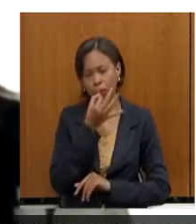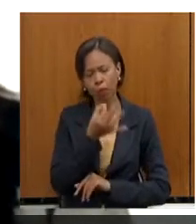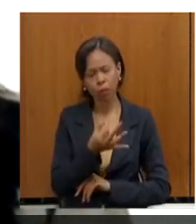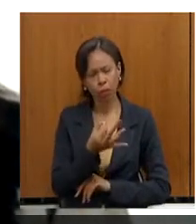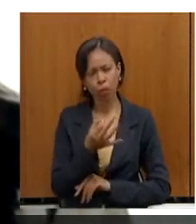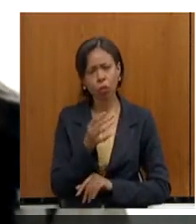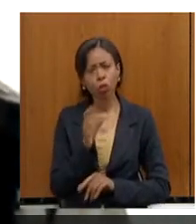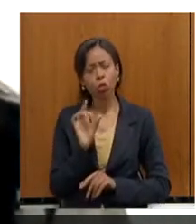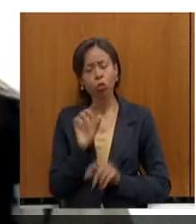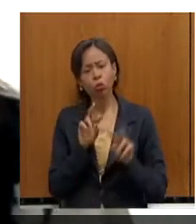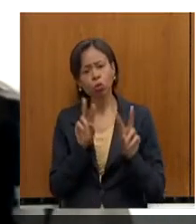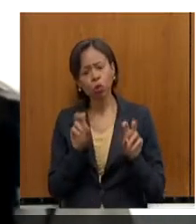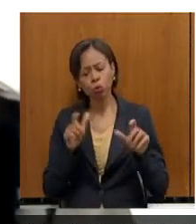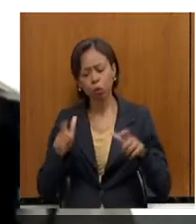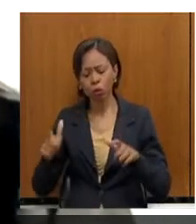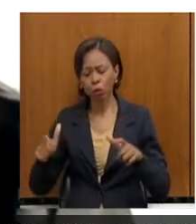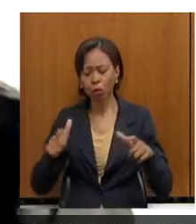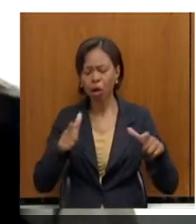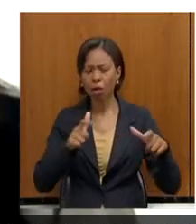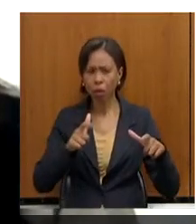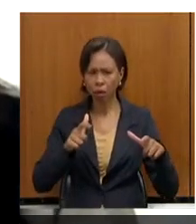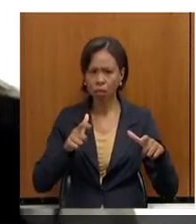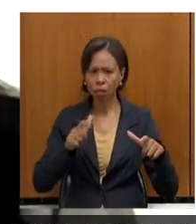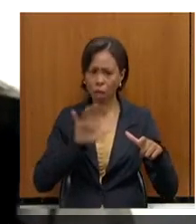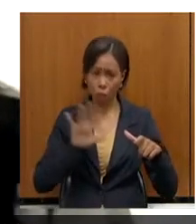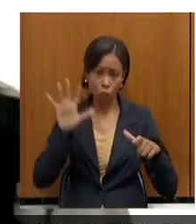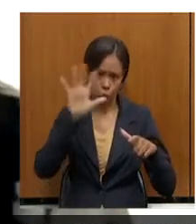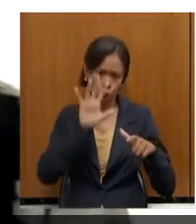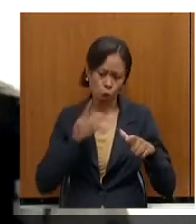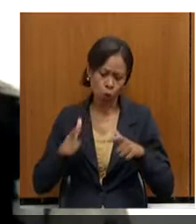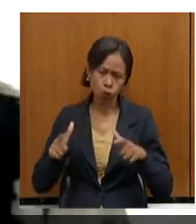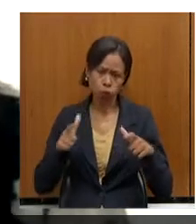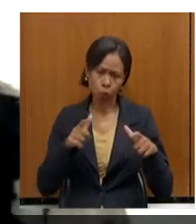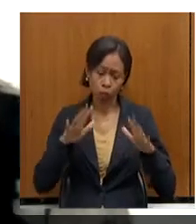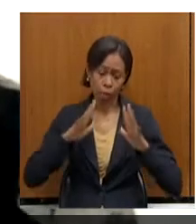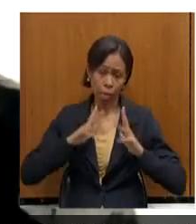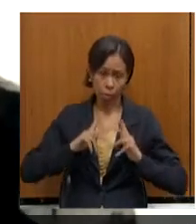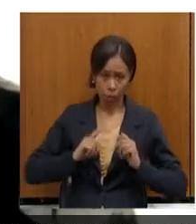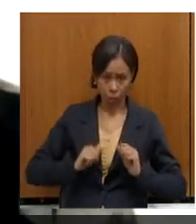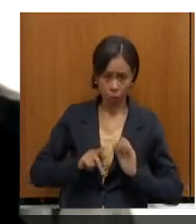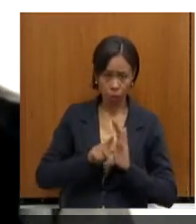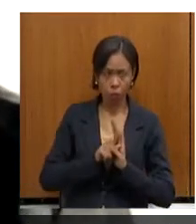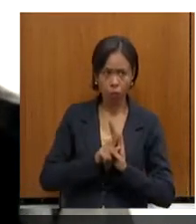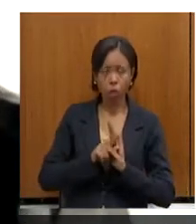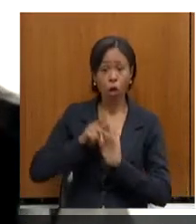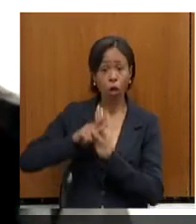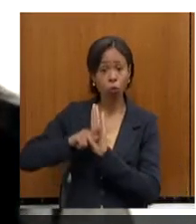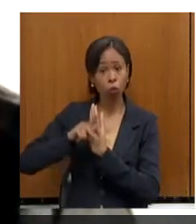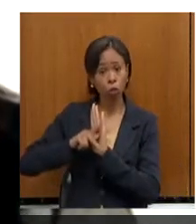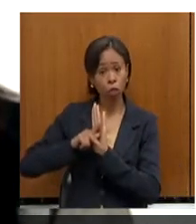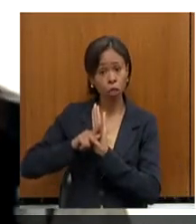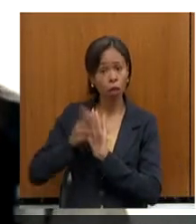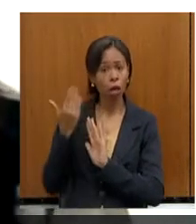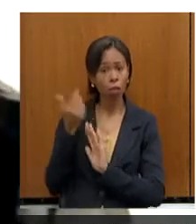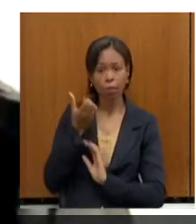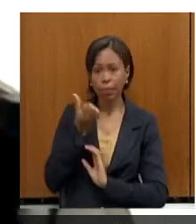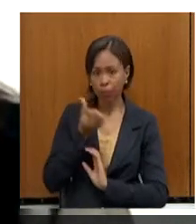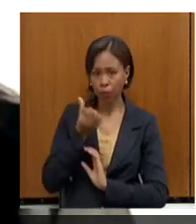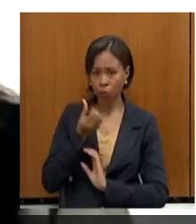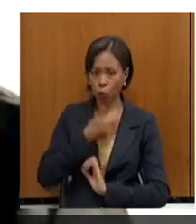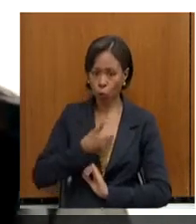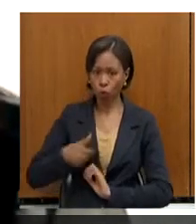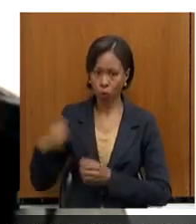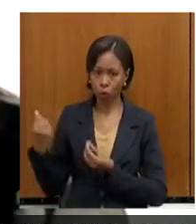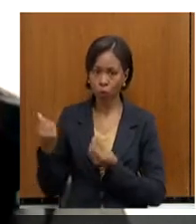às unidades regionais de saneamento esse projeto que foi enviado na última sexta-feira pelo governo de Minas através da Secretaria